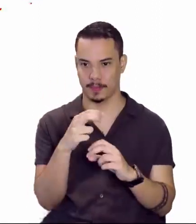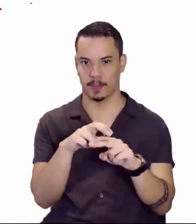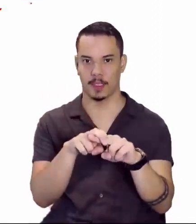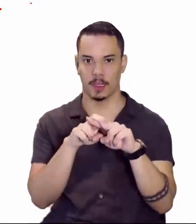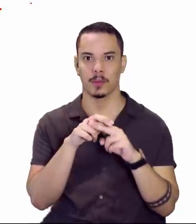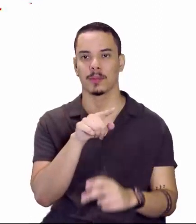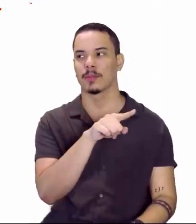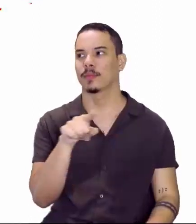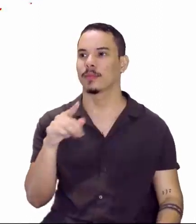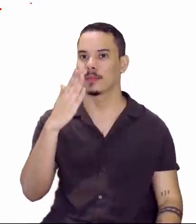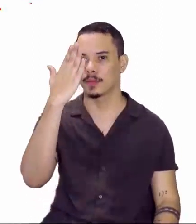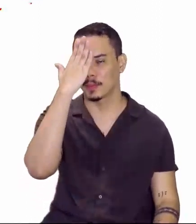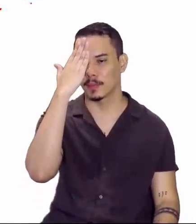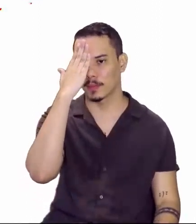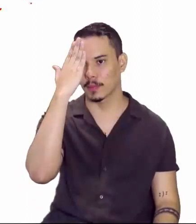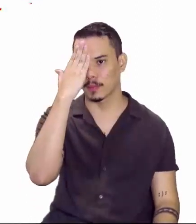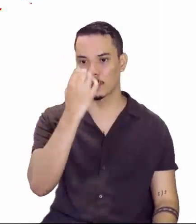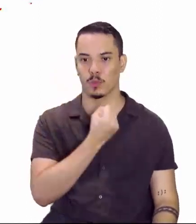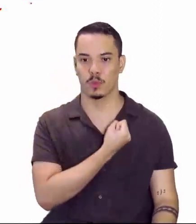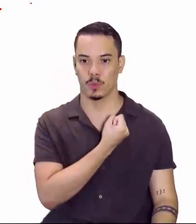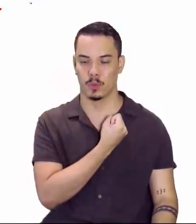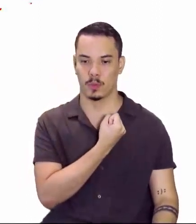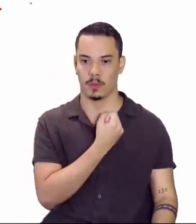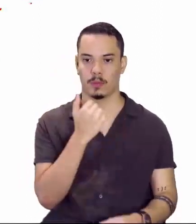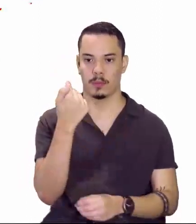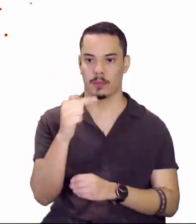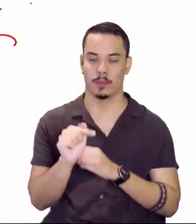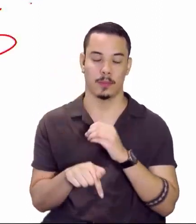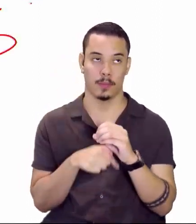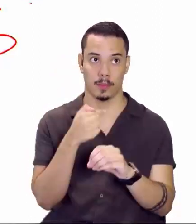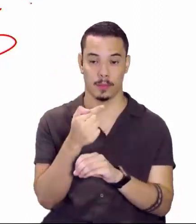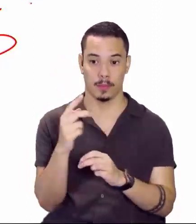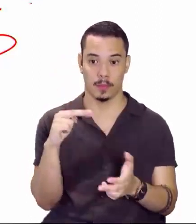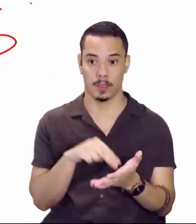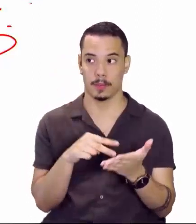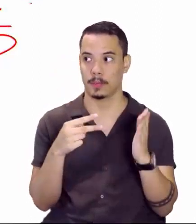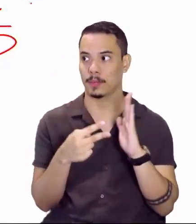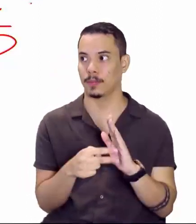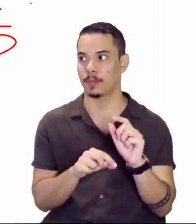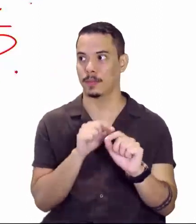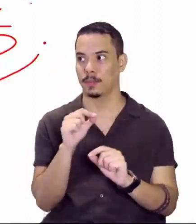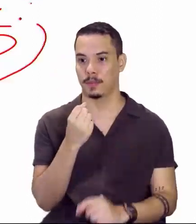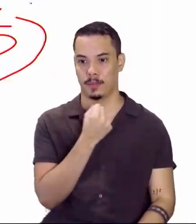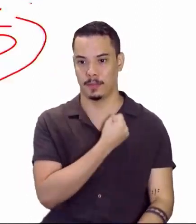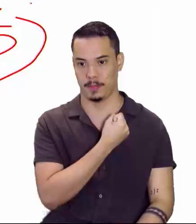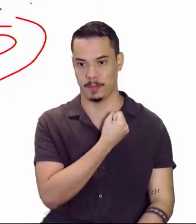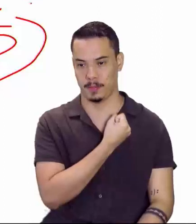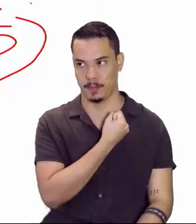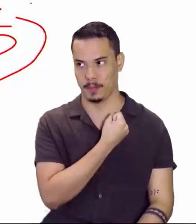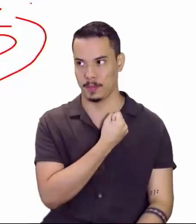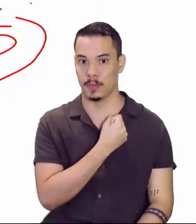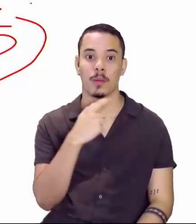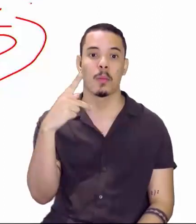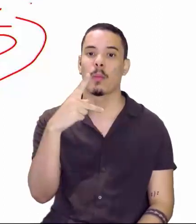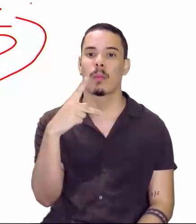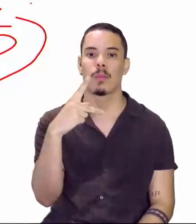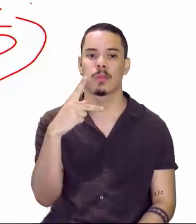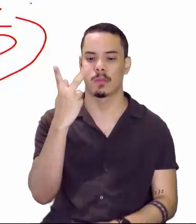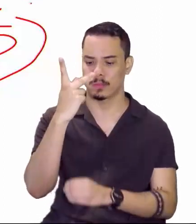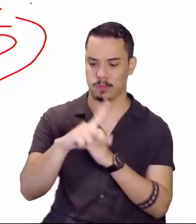que o número atômico, ele corresponde ao número de prótons, tá certo? Num átomo